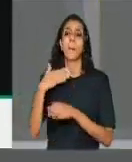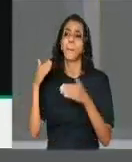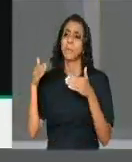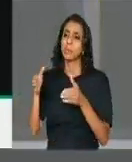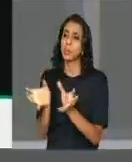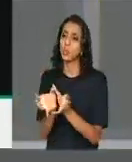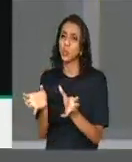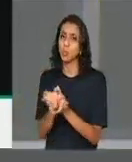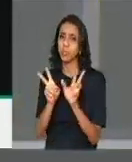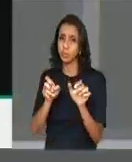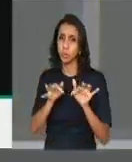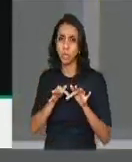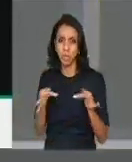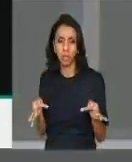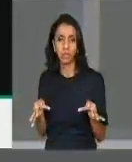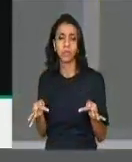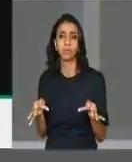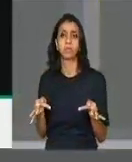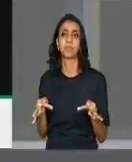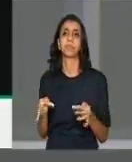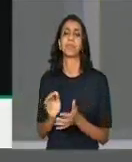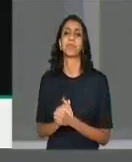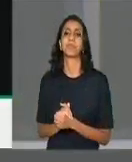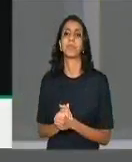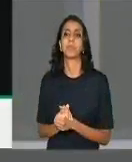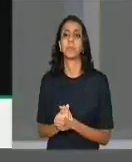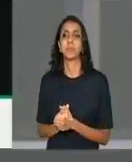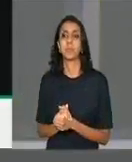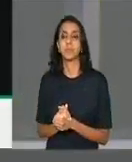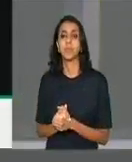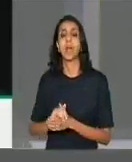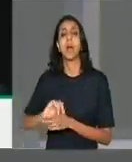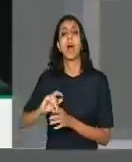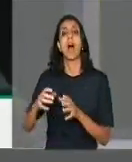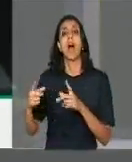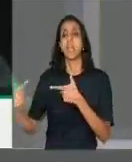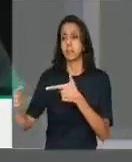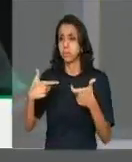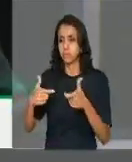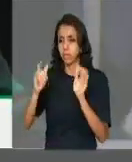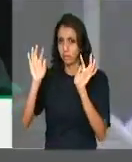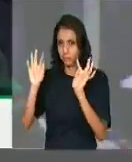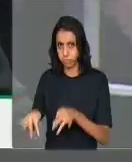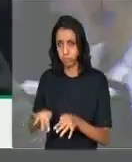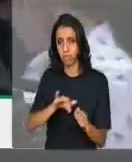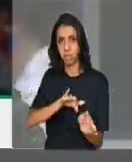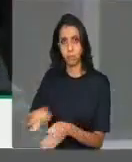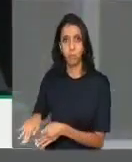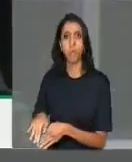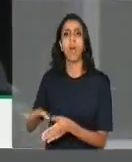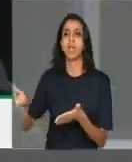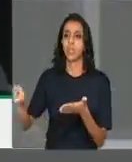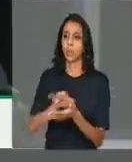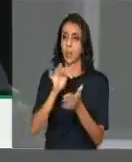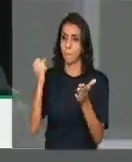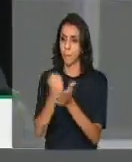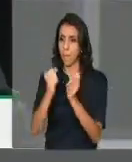de solidariedade e após a assinatura de paz, quando a Frente Farabundo Martí